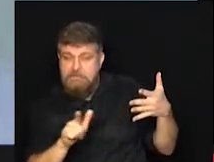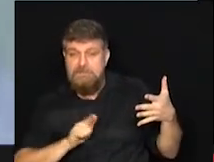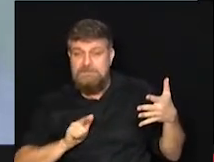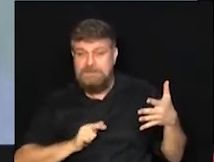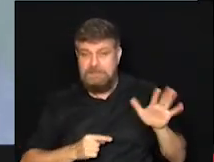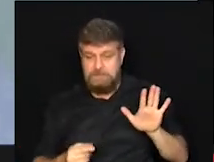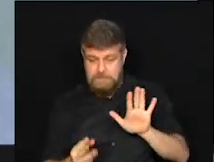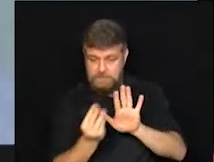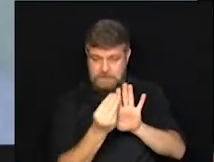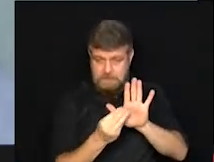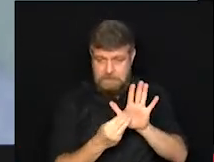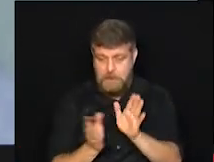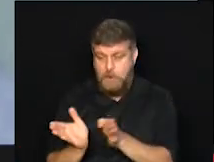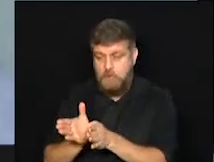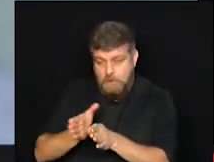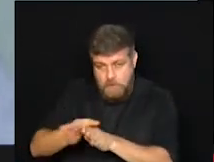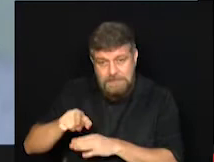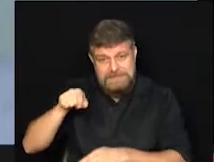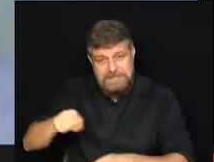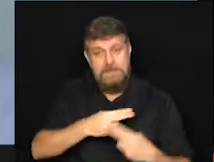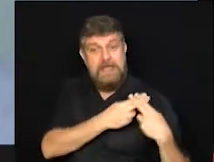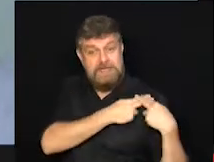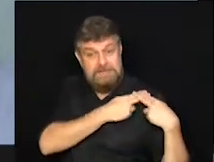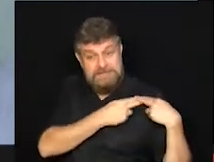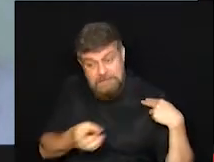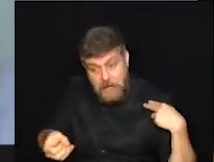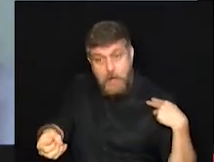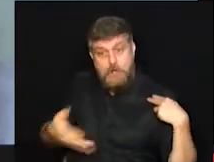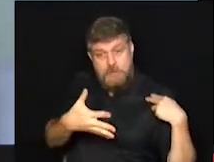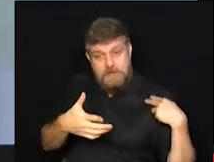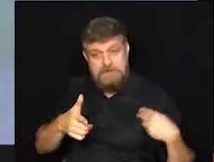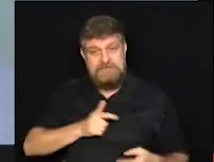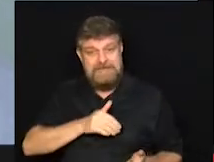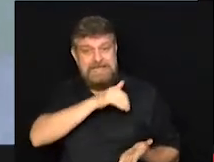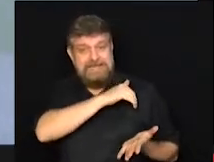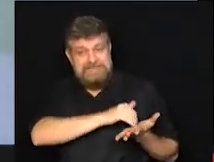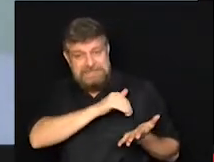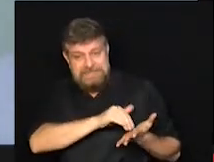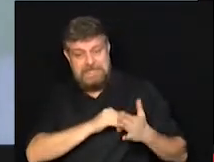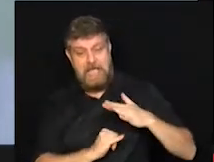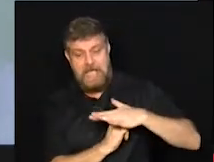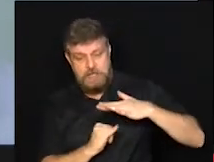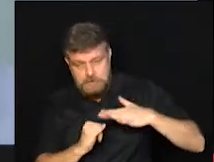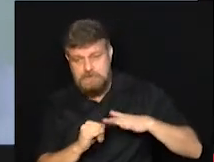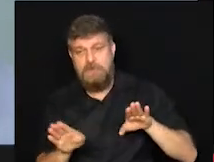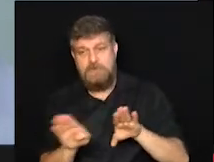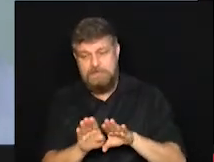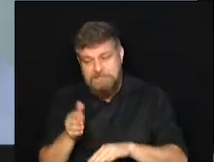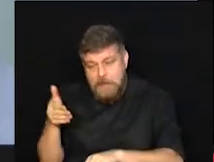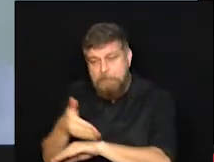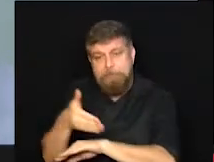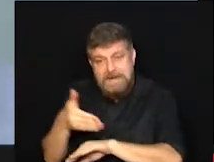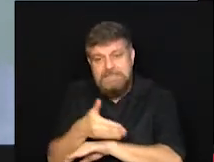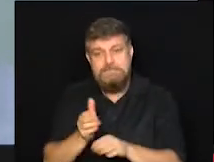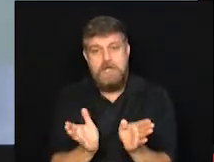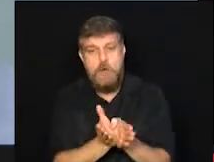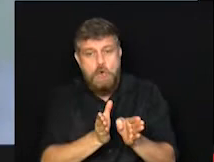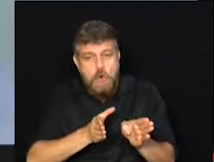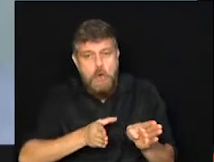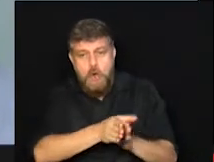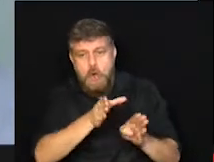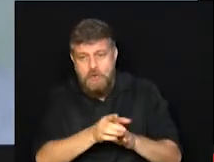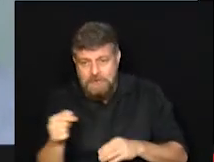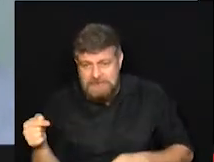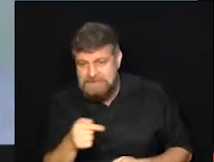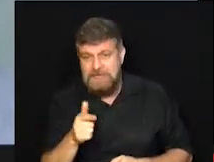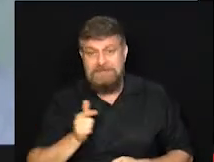para o Conselho, e tudo isso será debatido, que outras secretarias e entidades também façam parte, porque o Conselho é necessário que